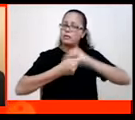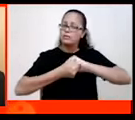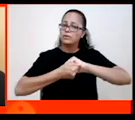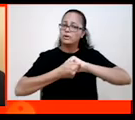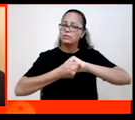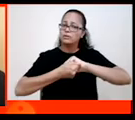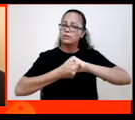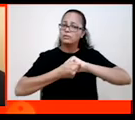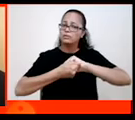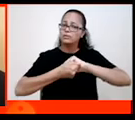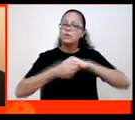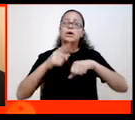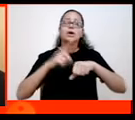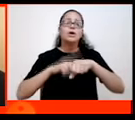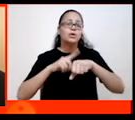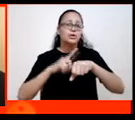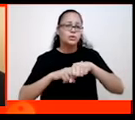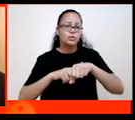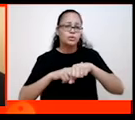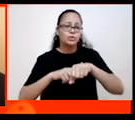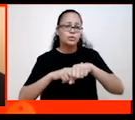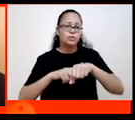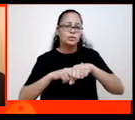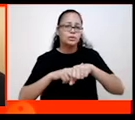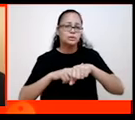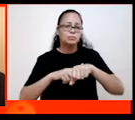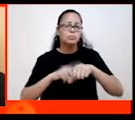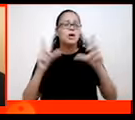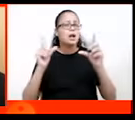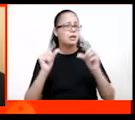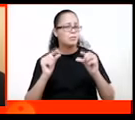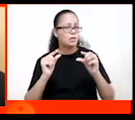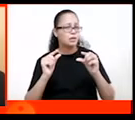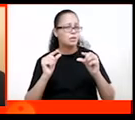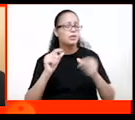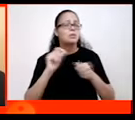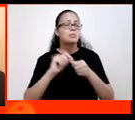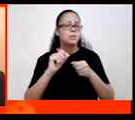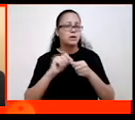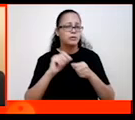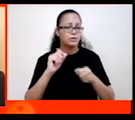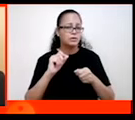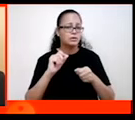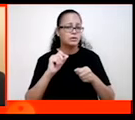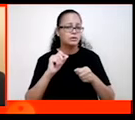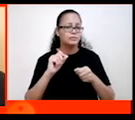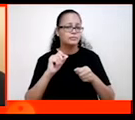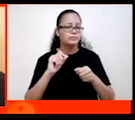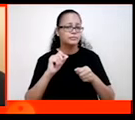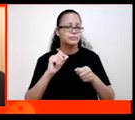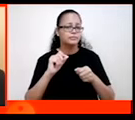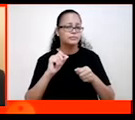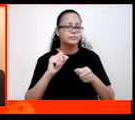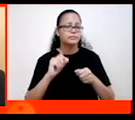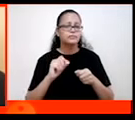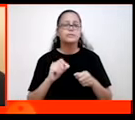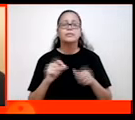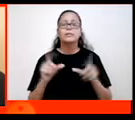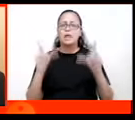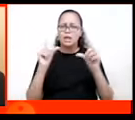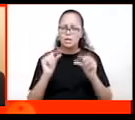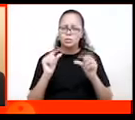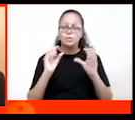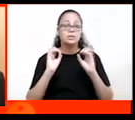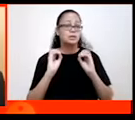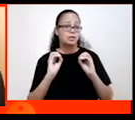qualificação e o tempo de deslocamento era menor, já que cada um ficava ali na sua função nessa linha de montagem. Então, o tempo de deslocamento praticamente reduzido a